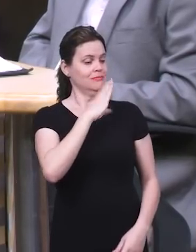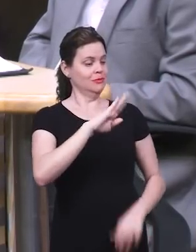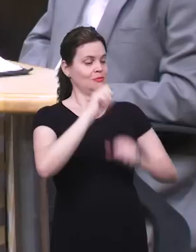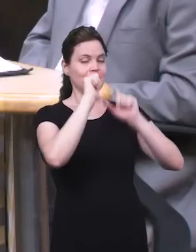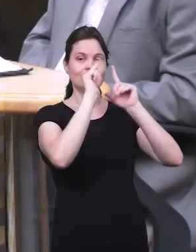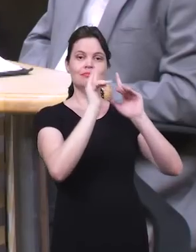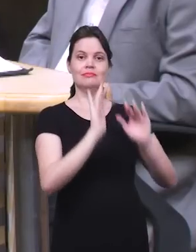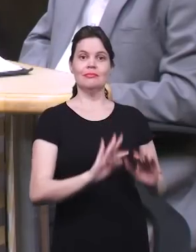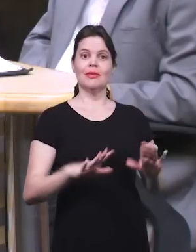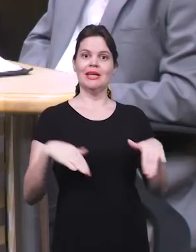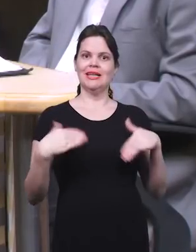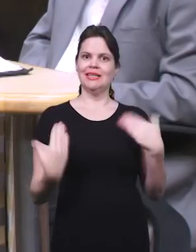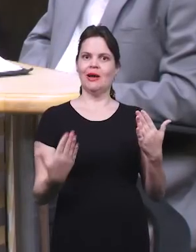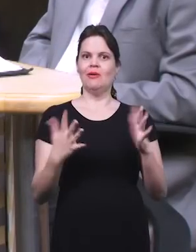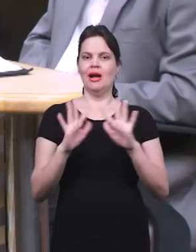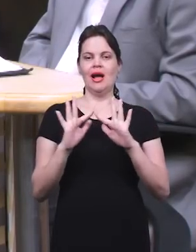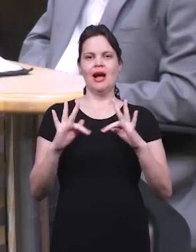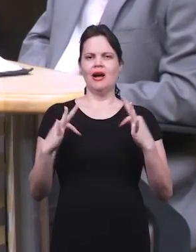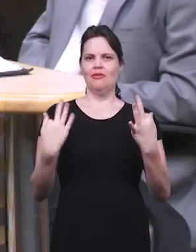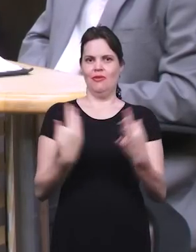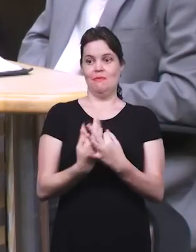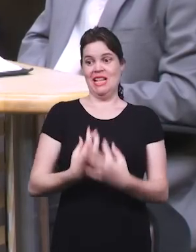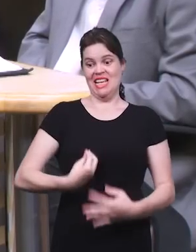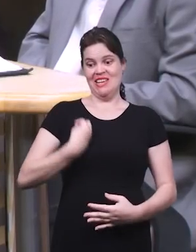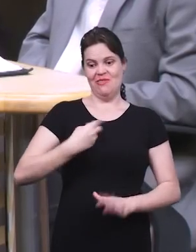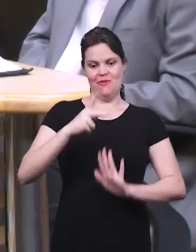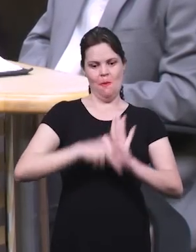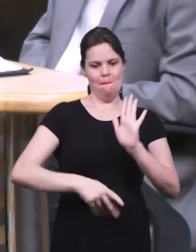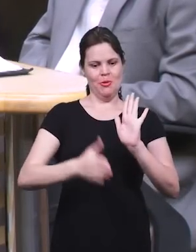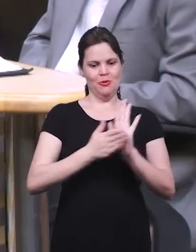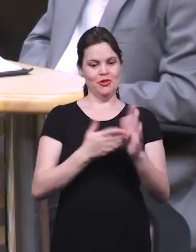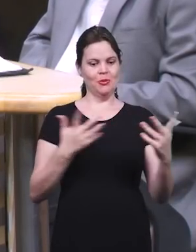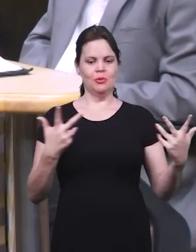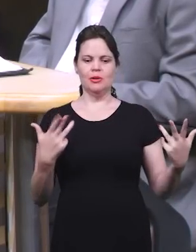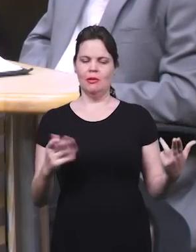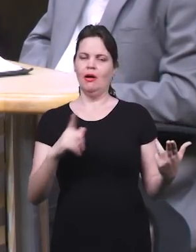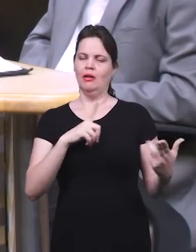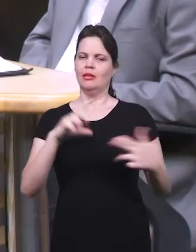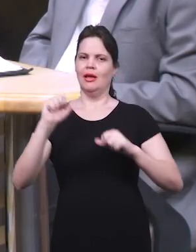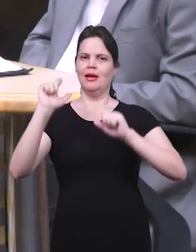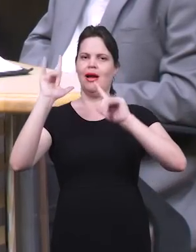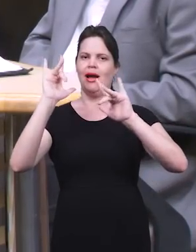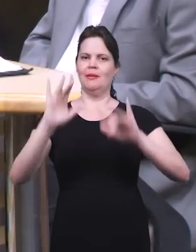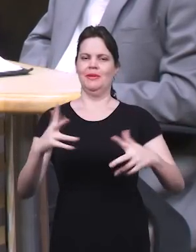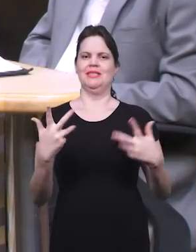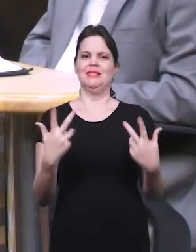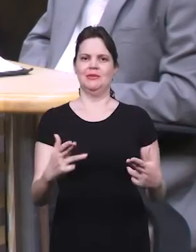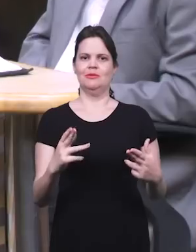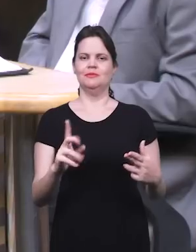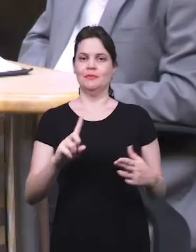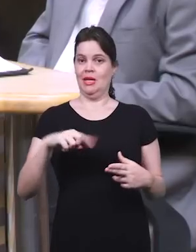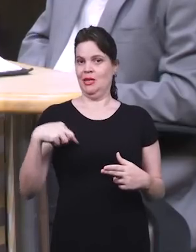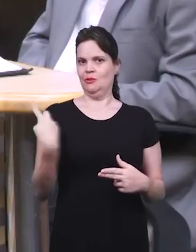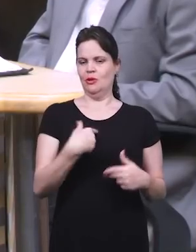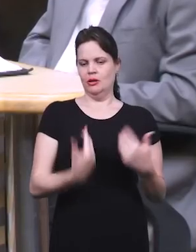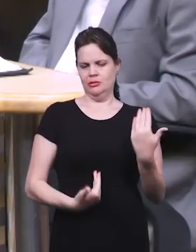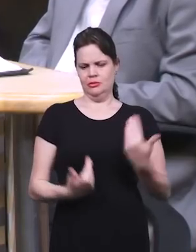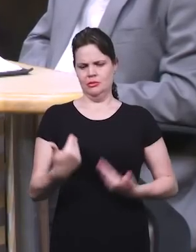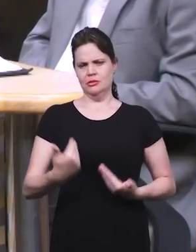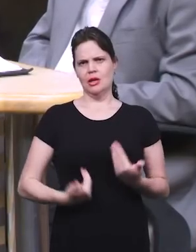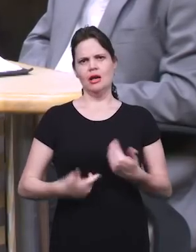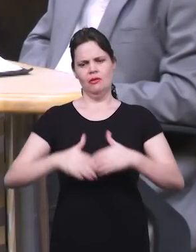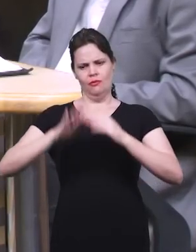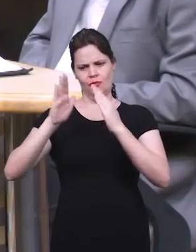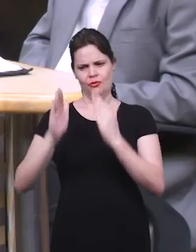serão as famílias que viverem esse projeto serão abençoadas, que são exatamente a igreja, o